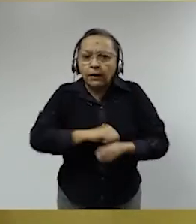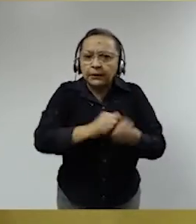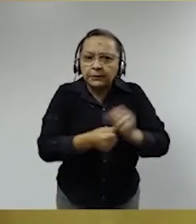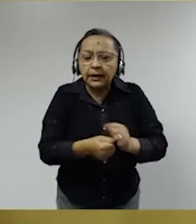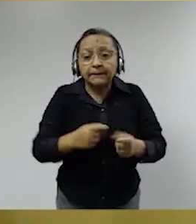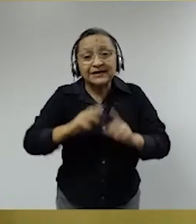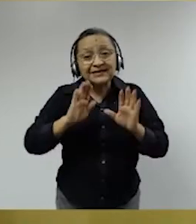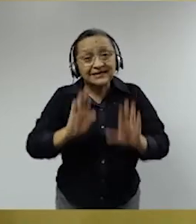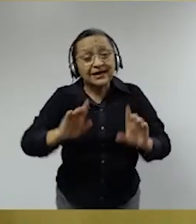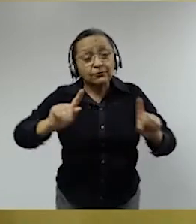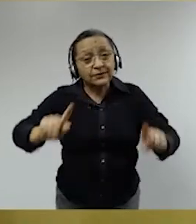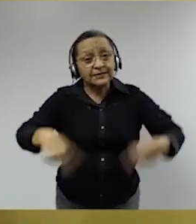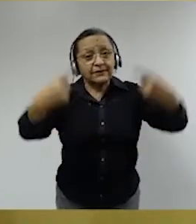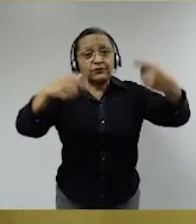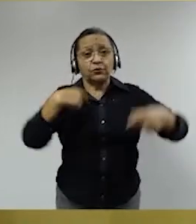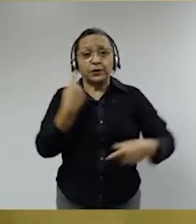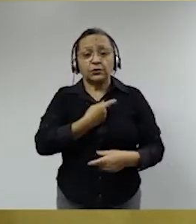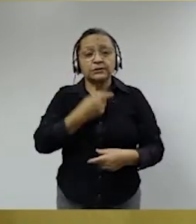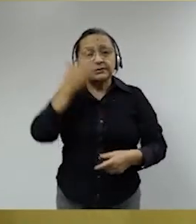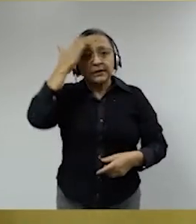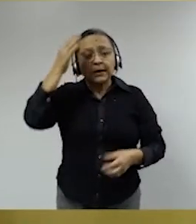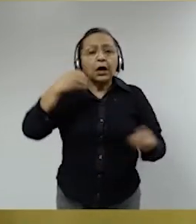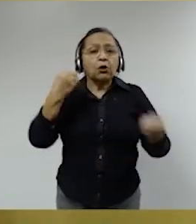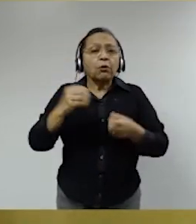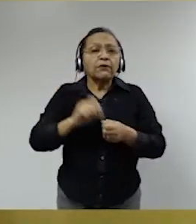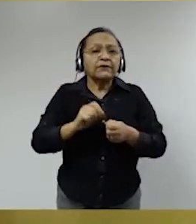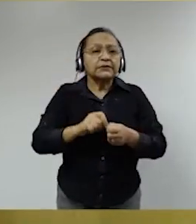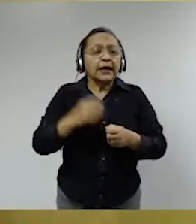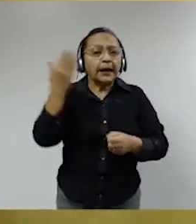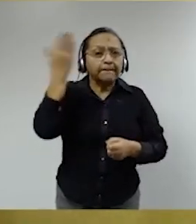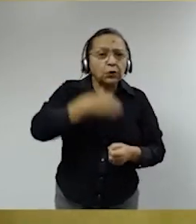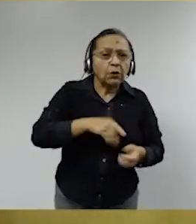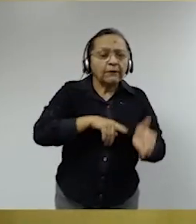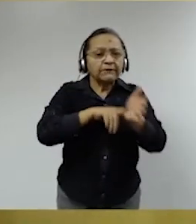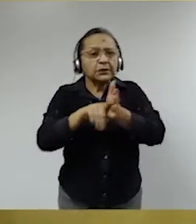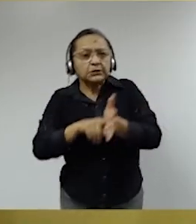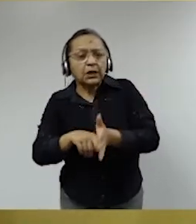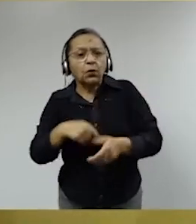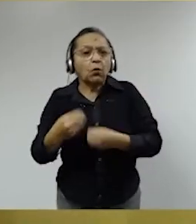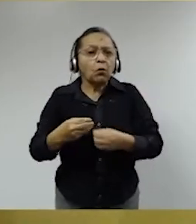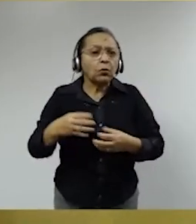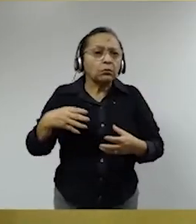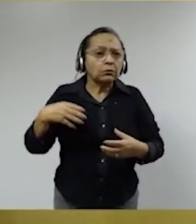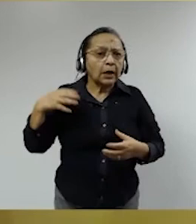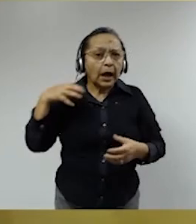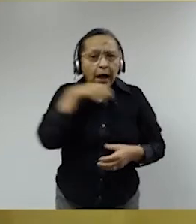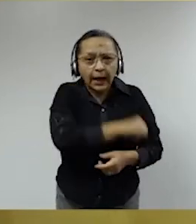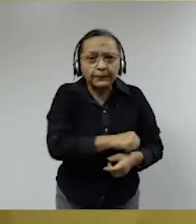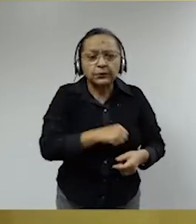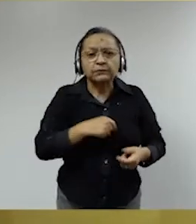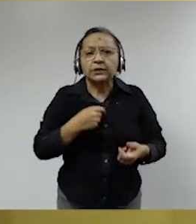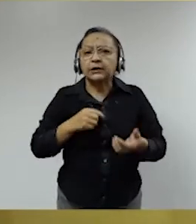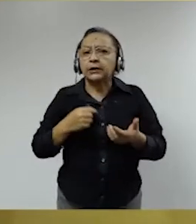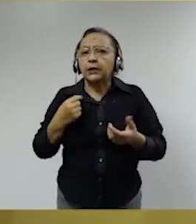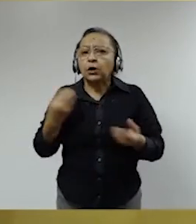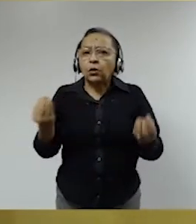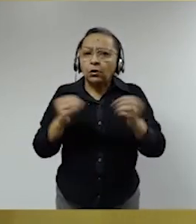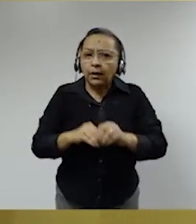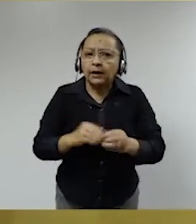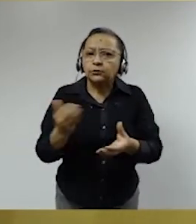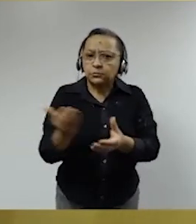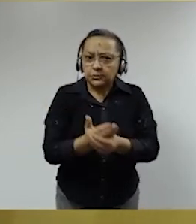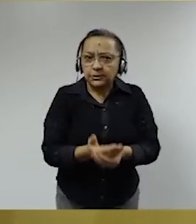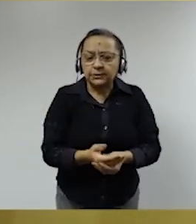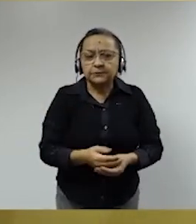ser essa prova, como é que vai ser essa investigação, a velocidade que nós vamos ter que imprimir nesses processos, né? Eu acho